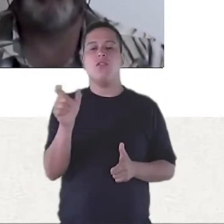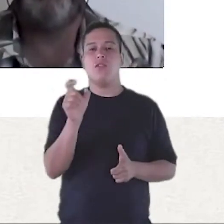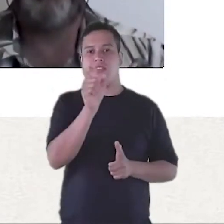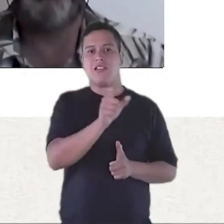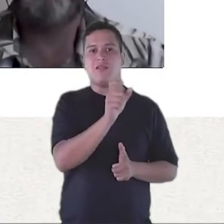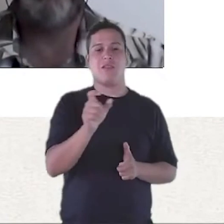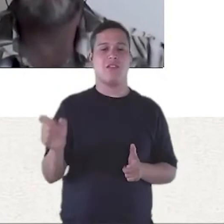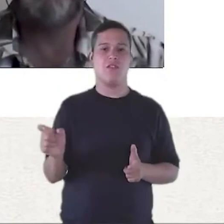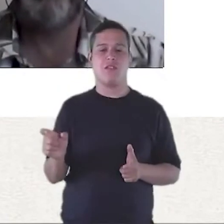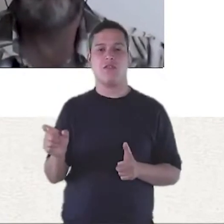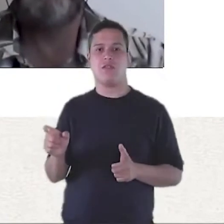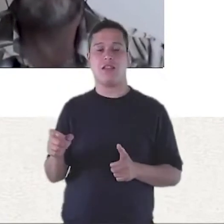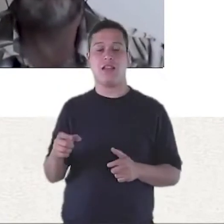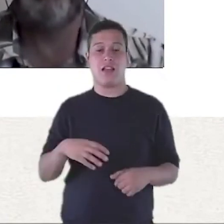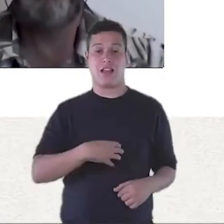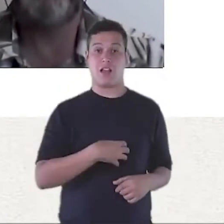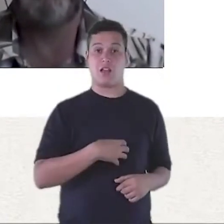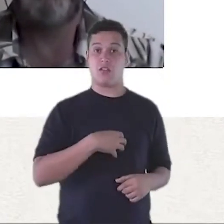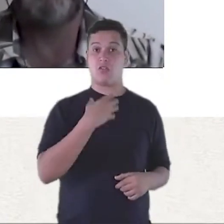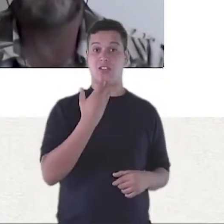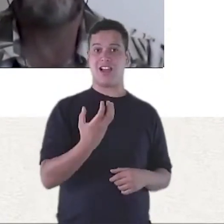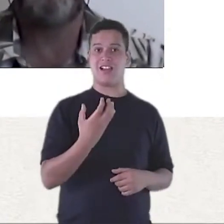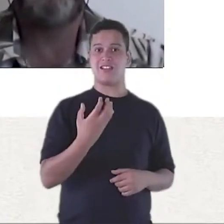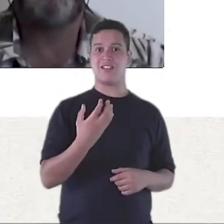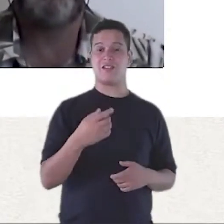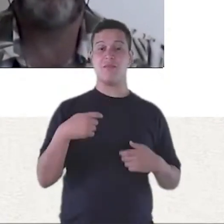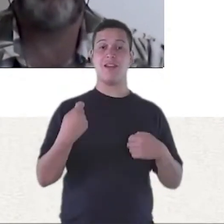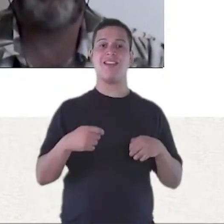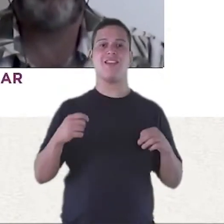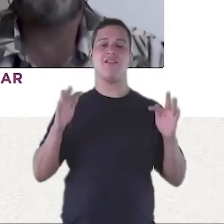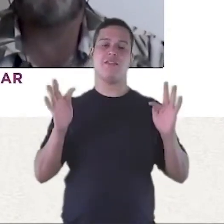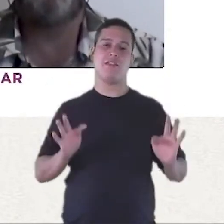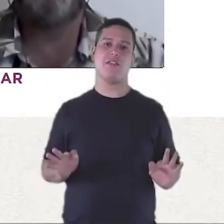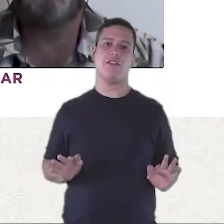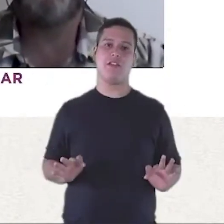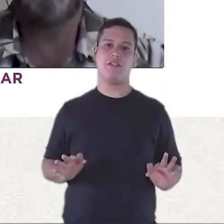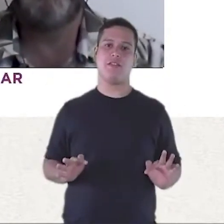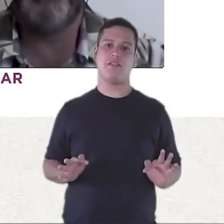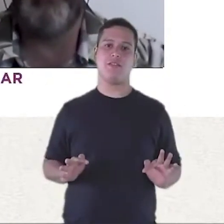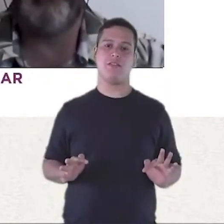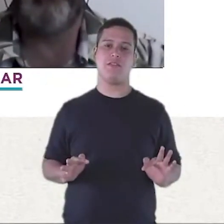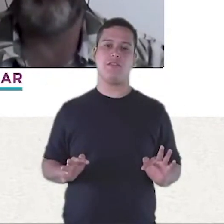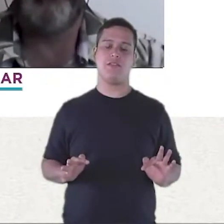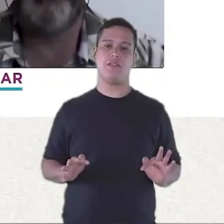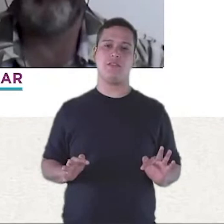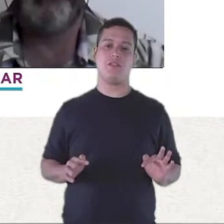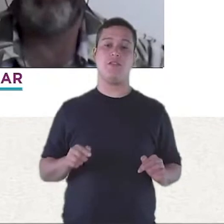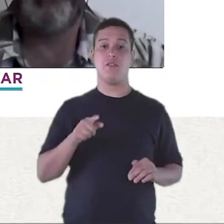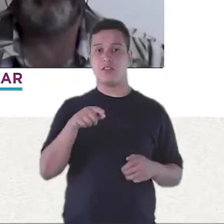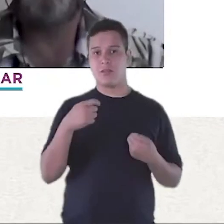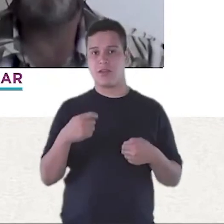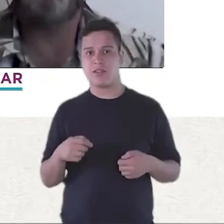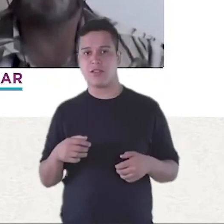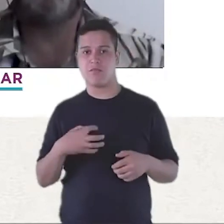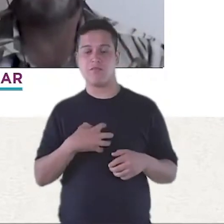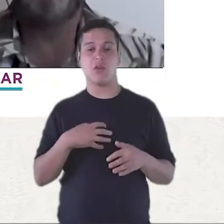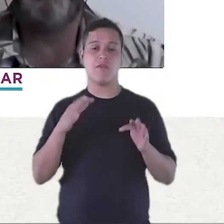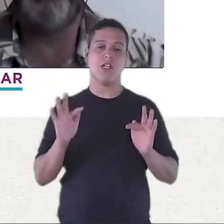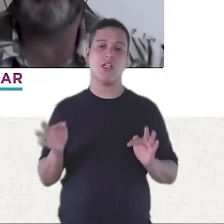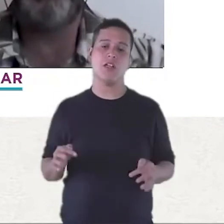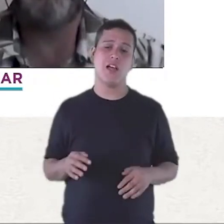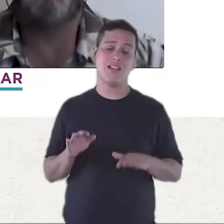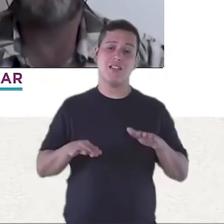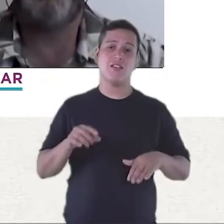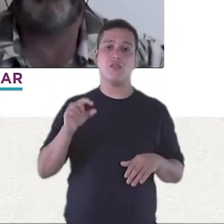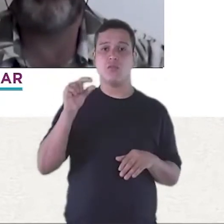A coragem, ela vem da felicidade, pessoal. É ser feliz com pouco e precisar